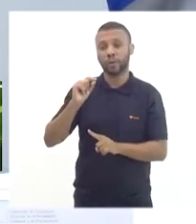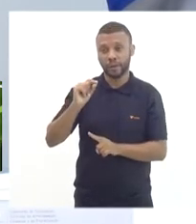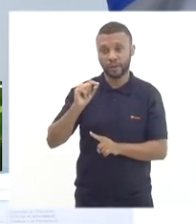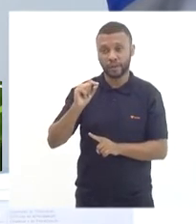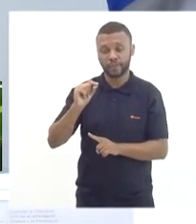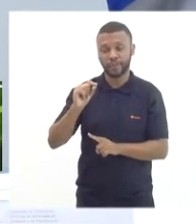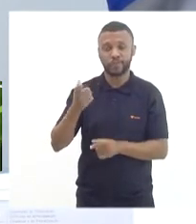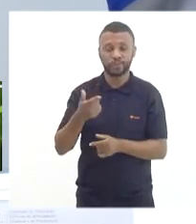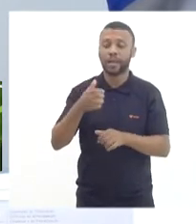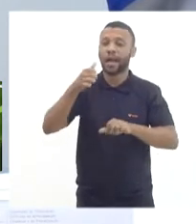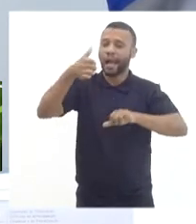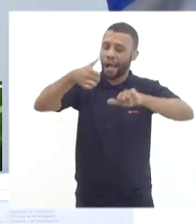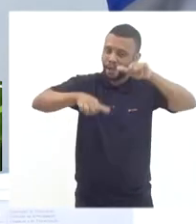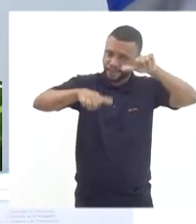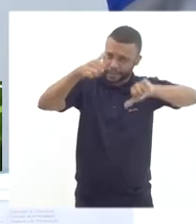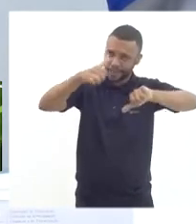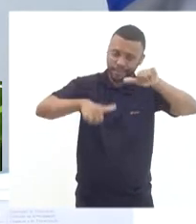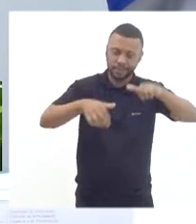a avaliação